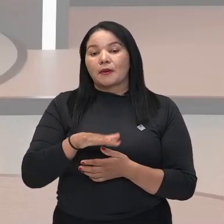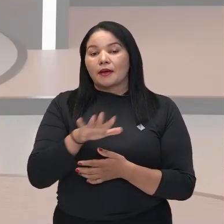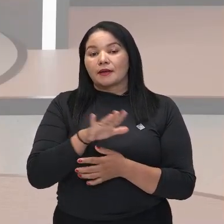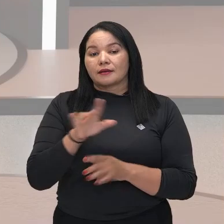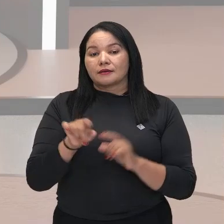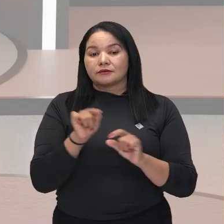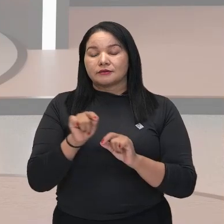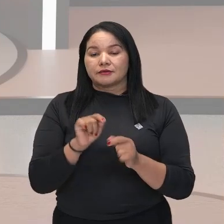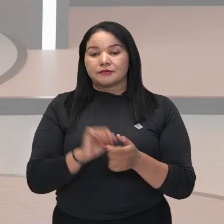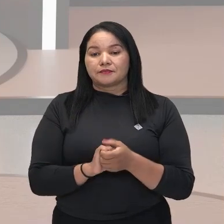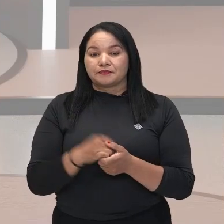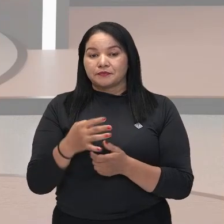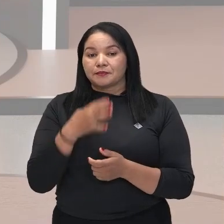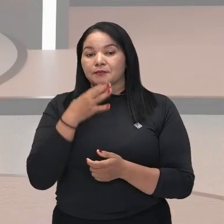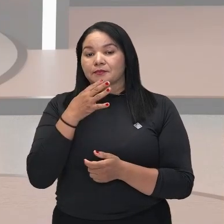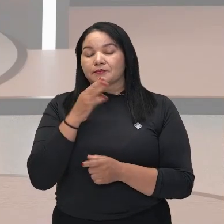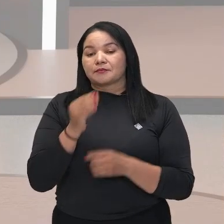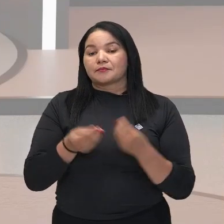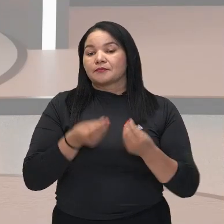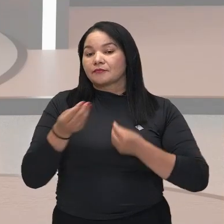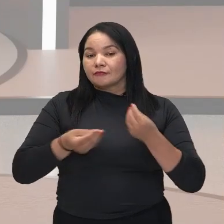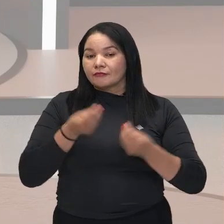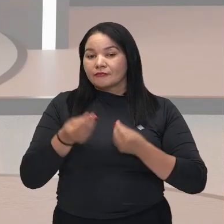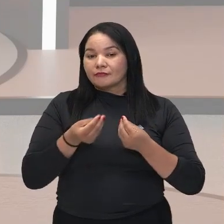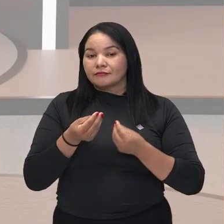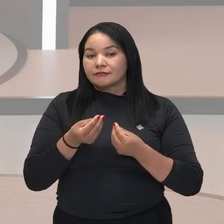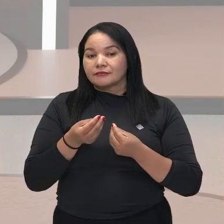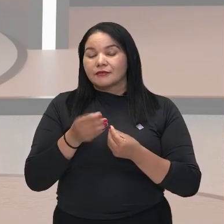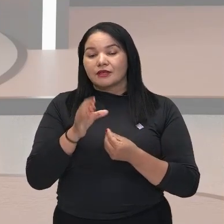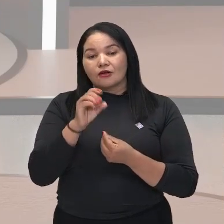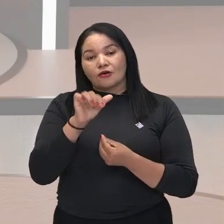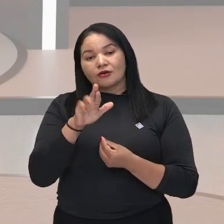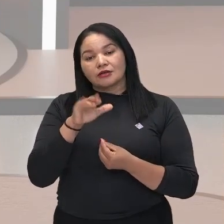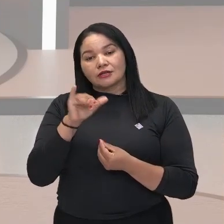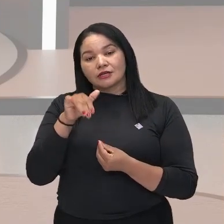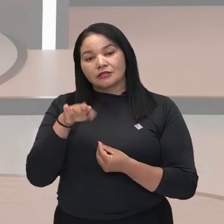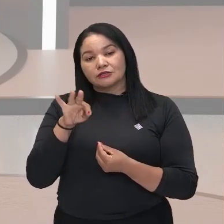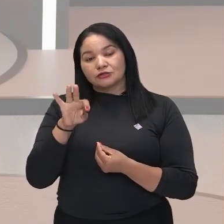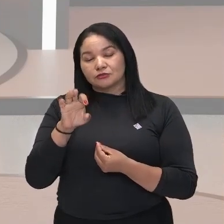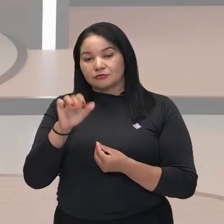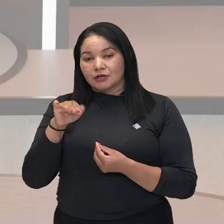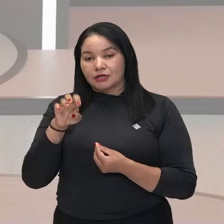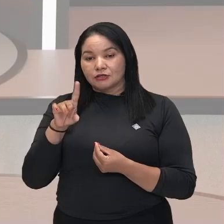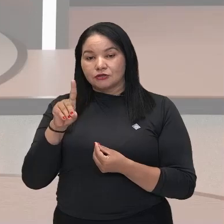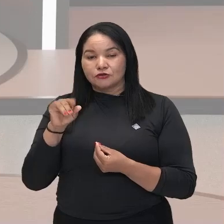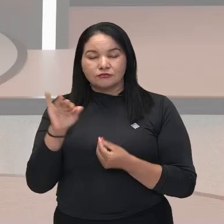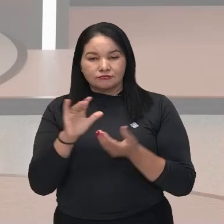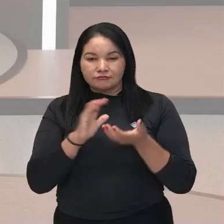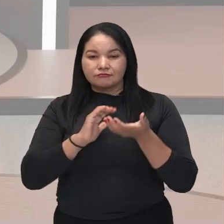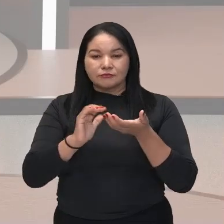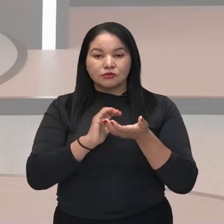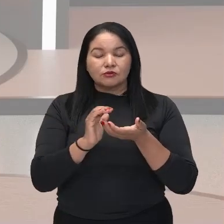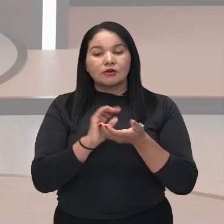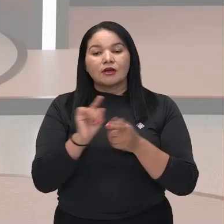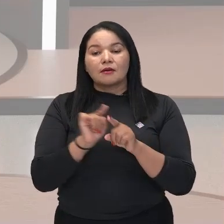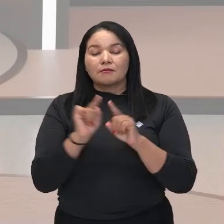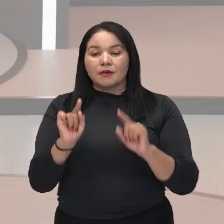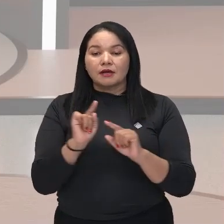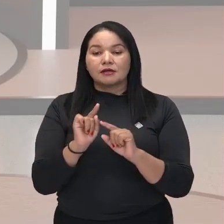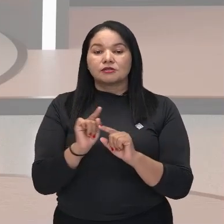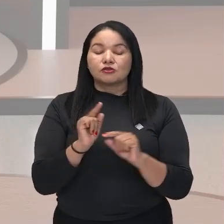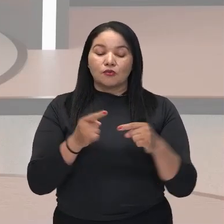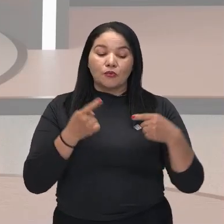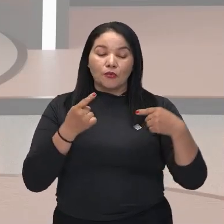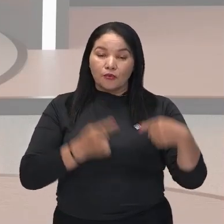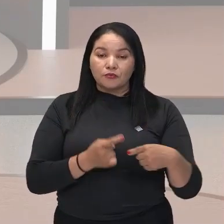vai ser conhecida como Oriente Médio. Mas, além dos conflitos, a